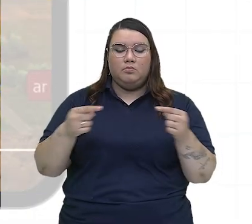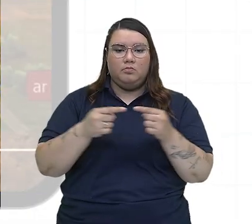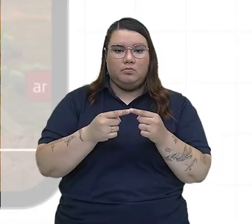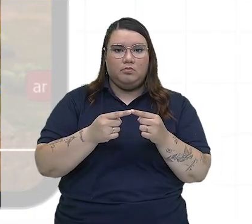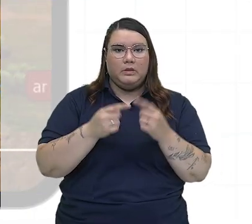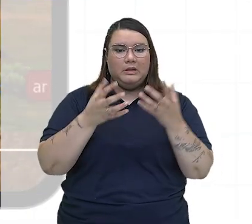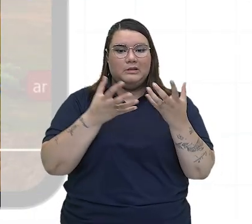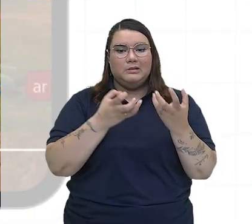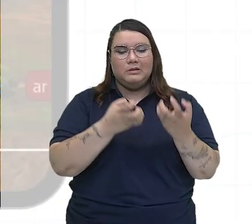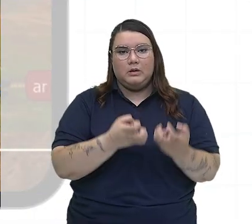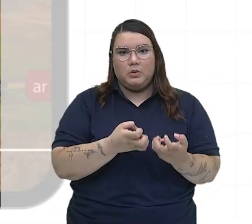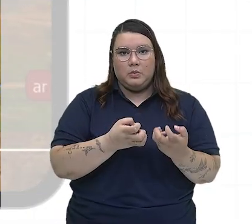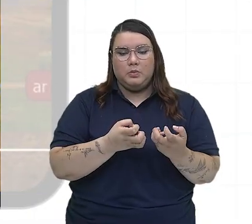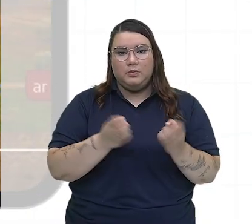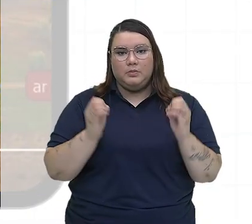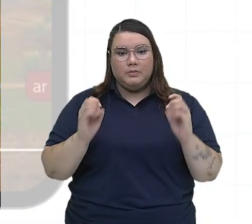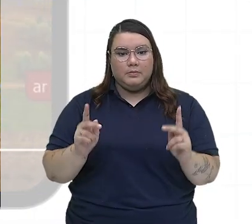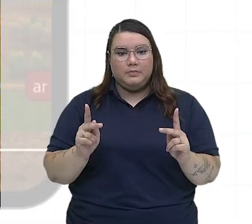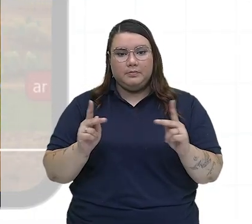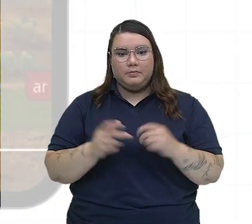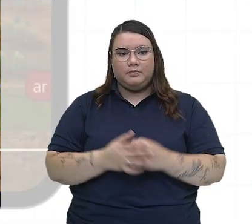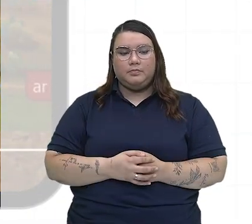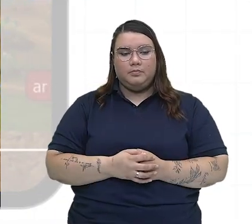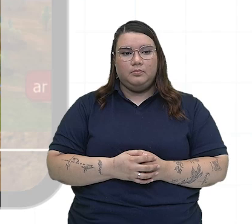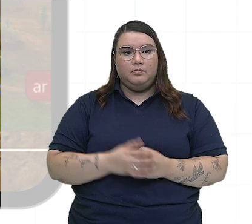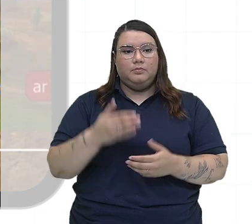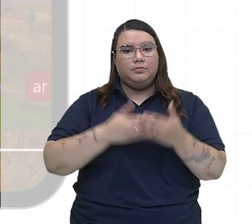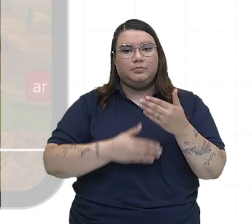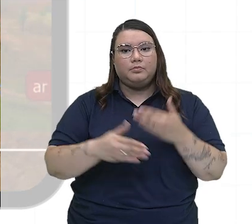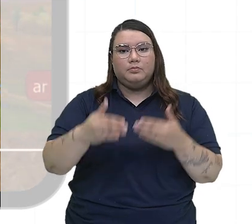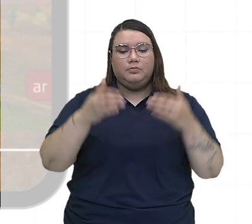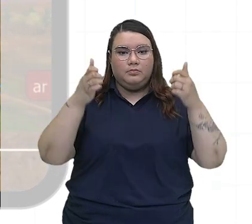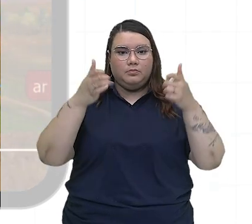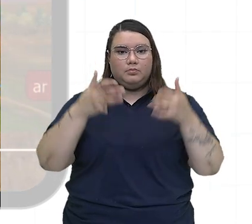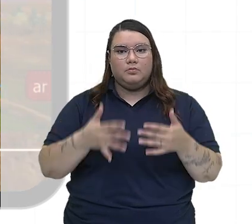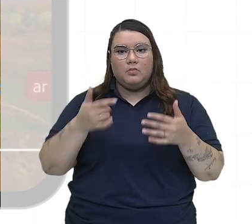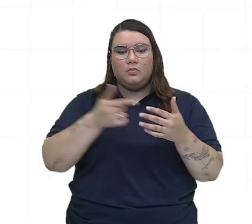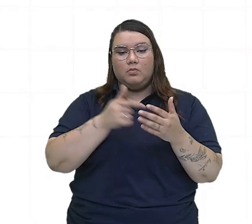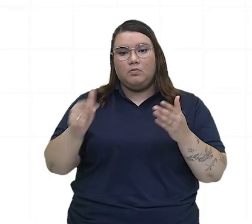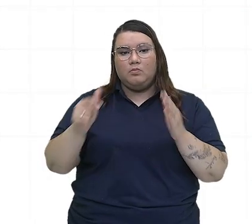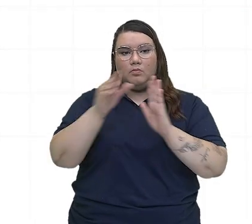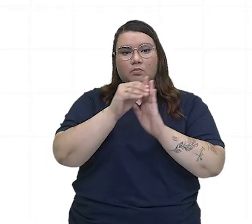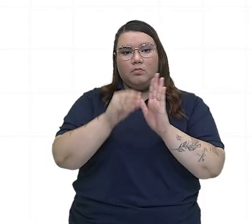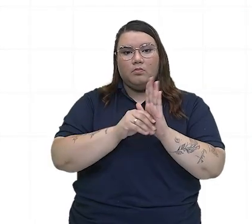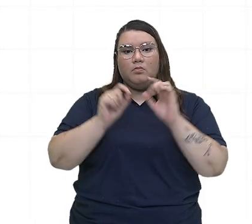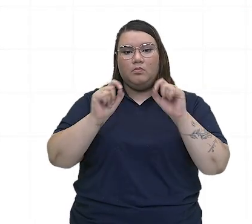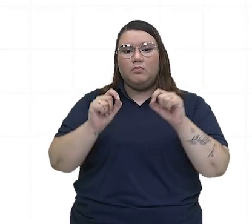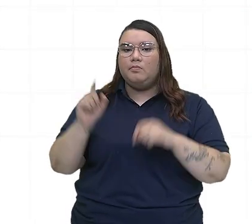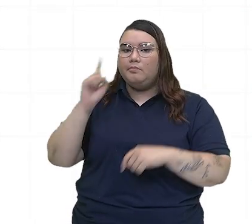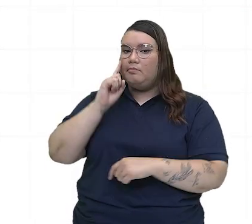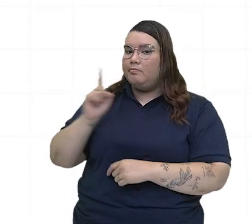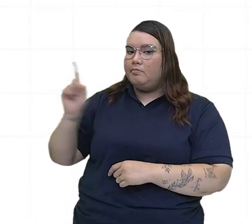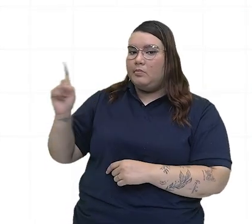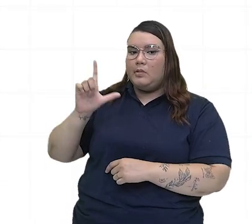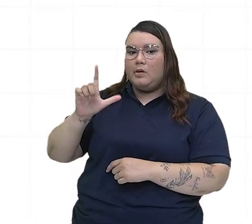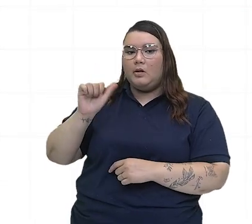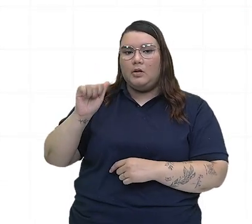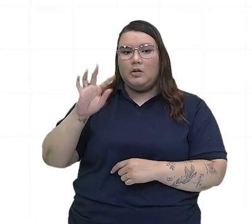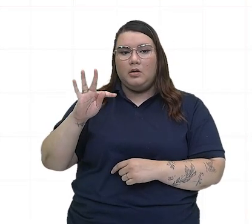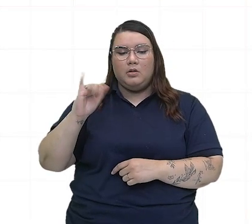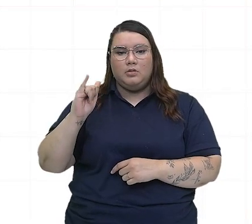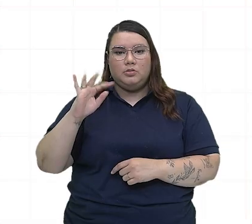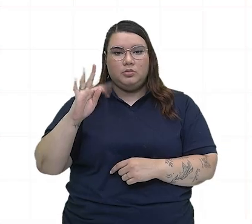mais seco, mais quente, ok? Passamos agora a falar de outro fator climático, que é a latitude, que